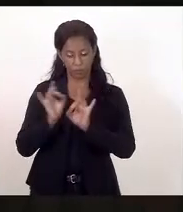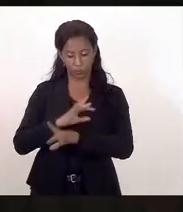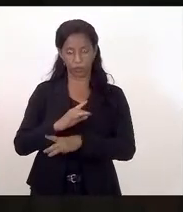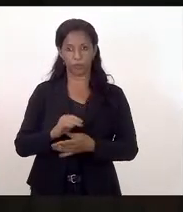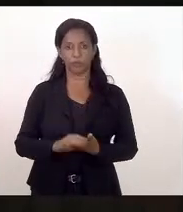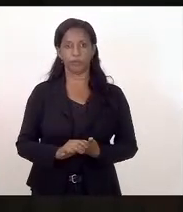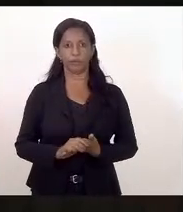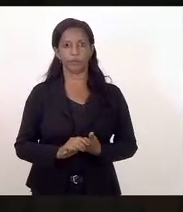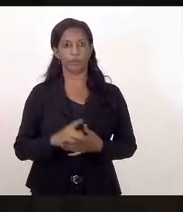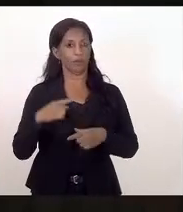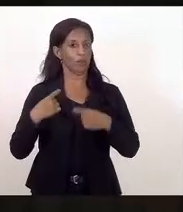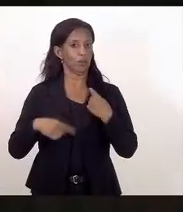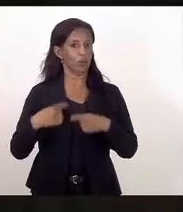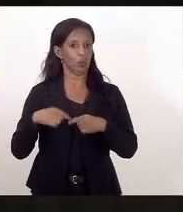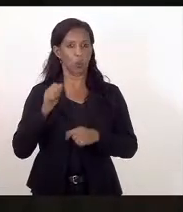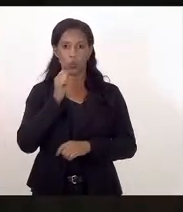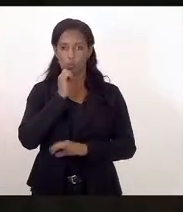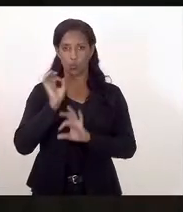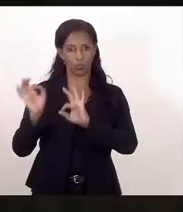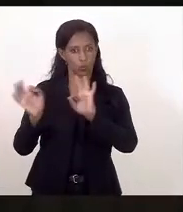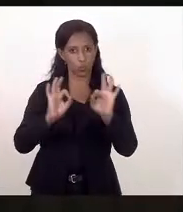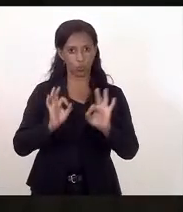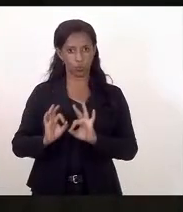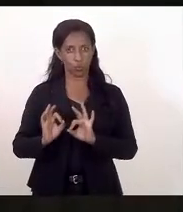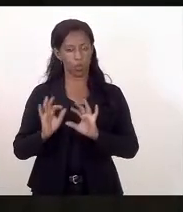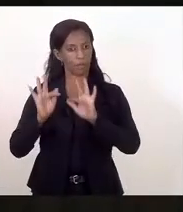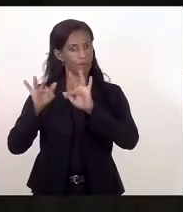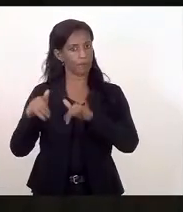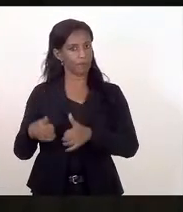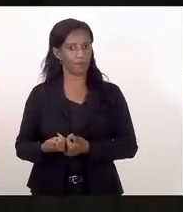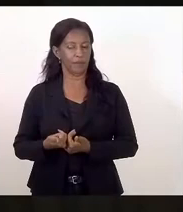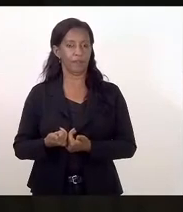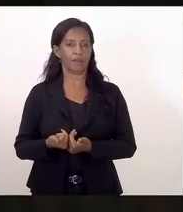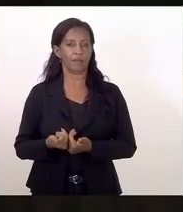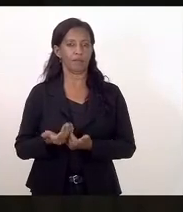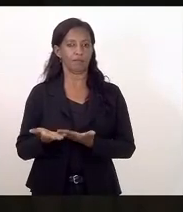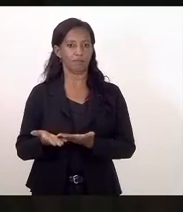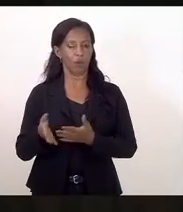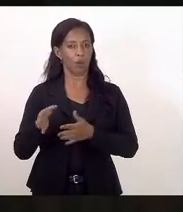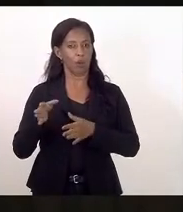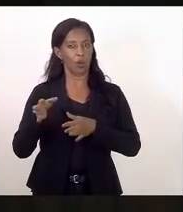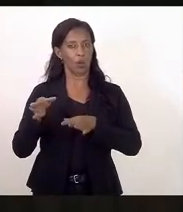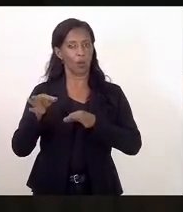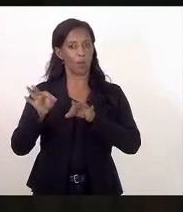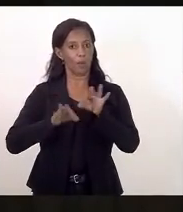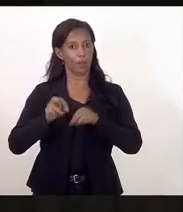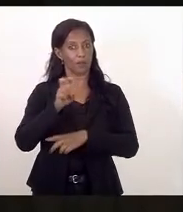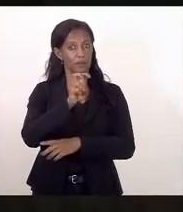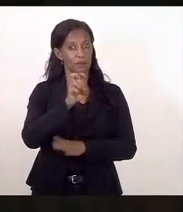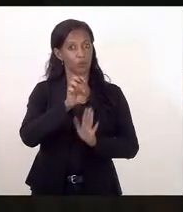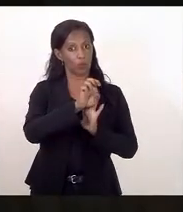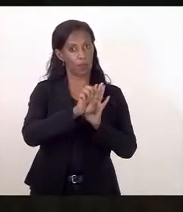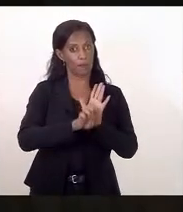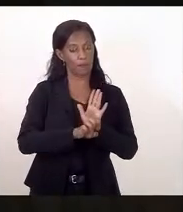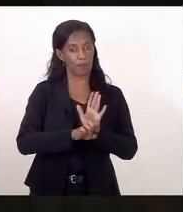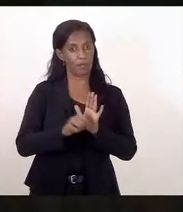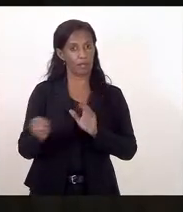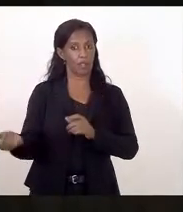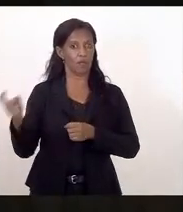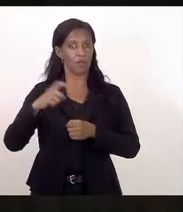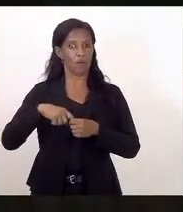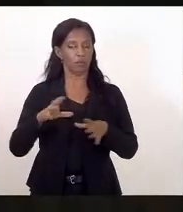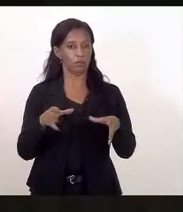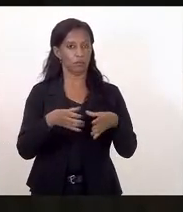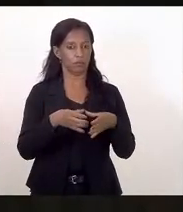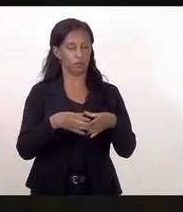em discussão, não havendo o que queira discutir, encerrado a discussão, o presente projeto recebeu cinco emendas e retorna às comissões.